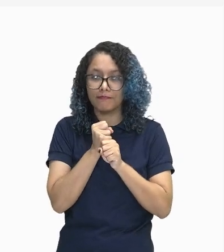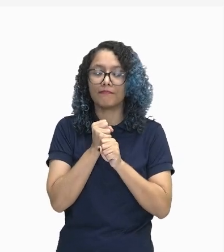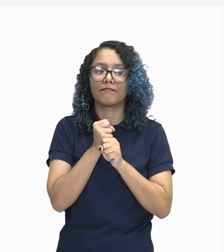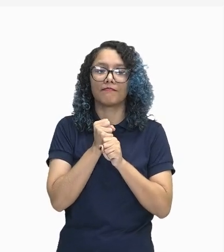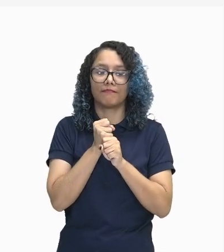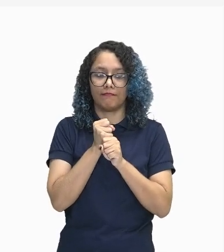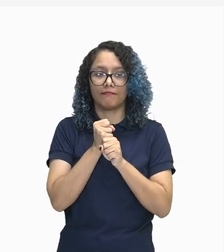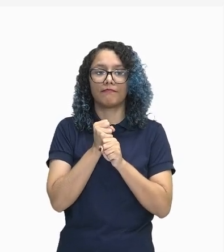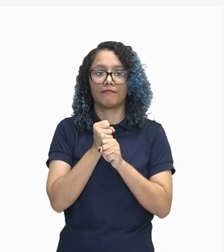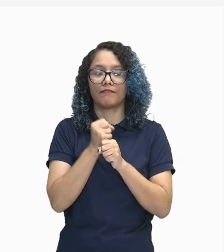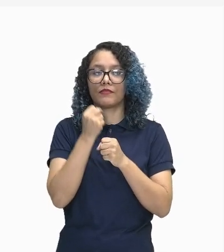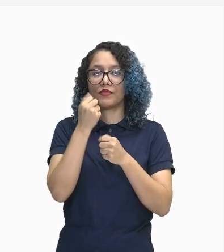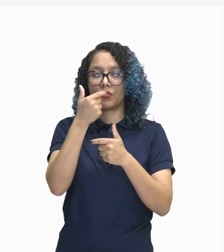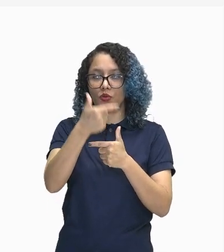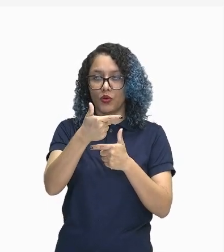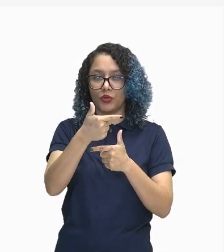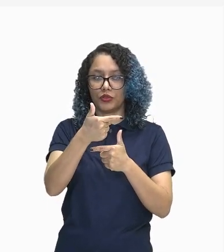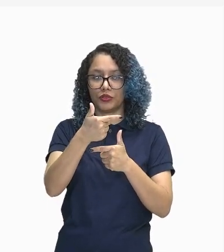2